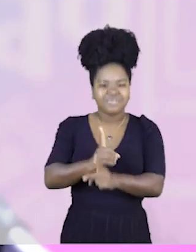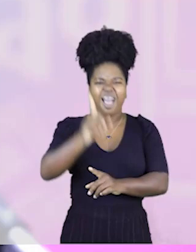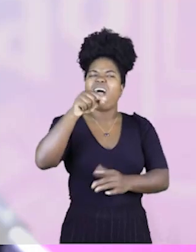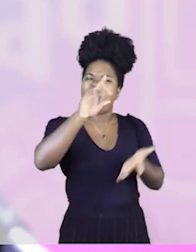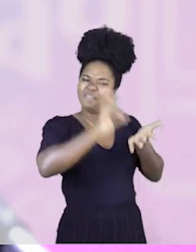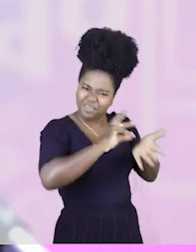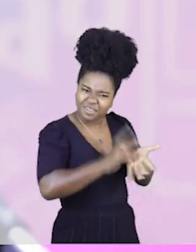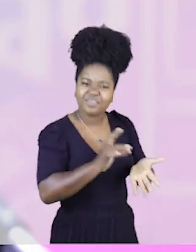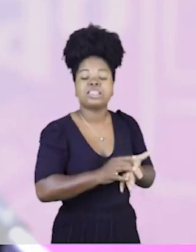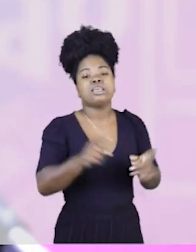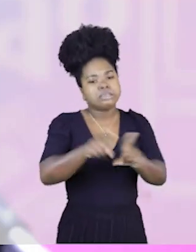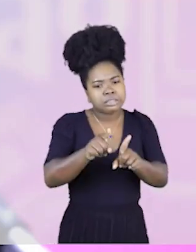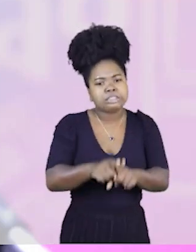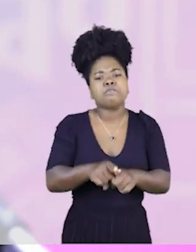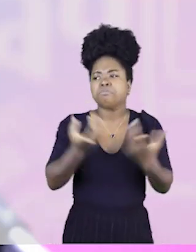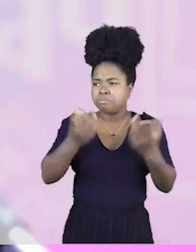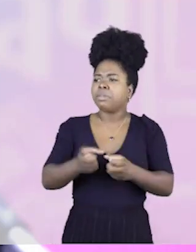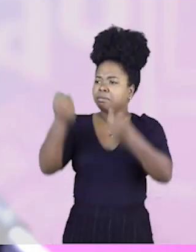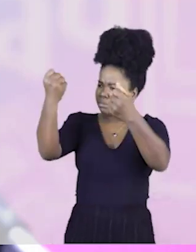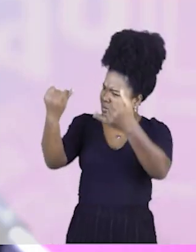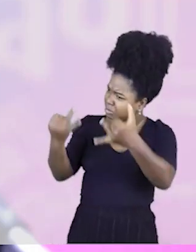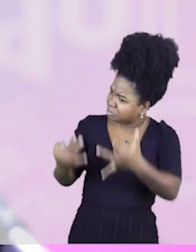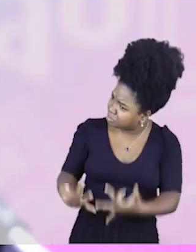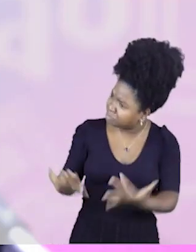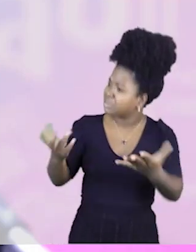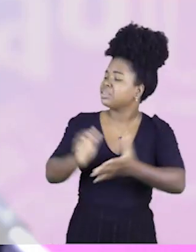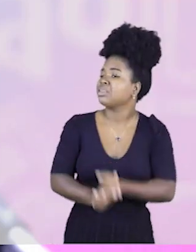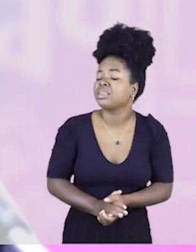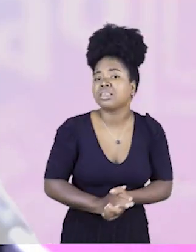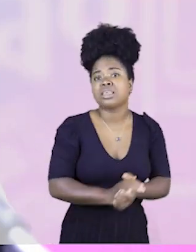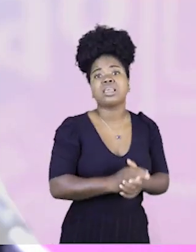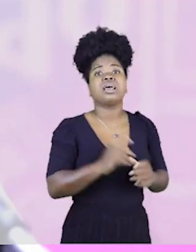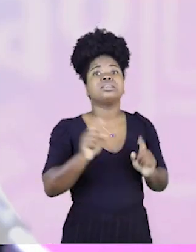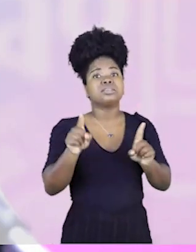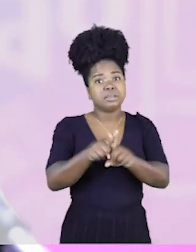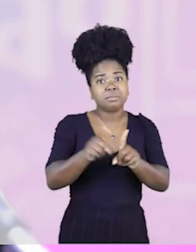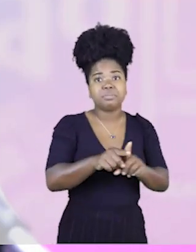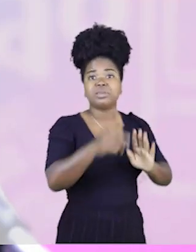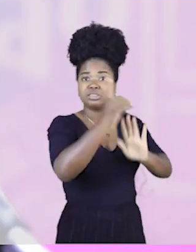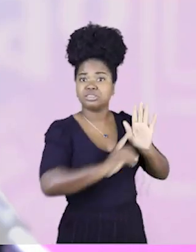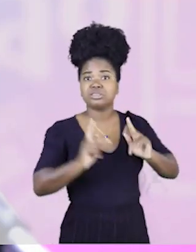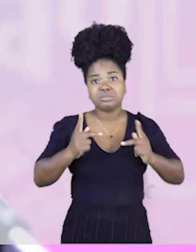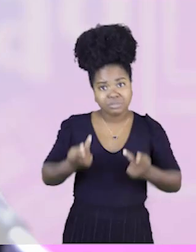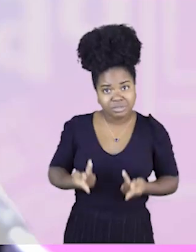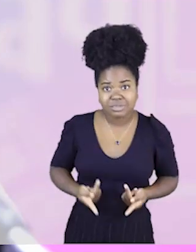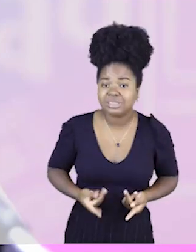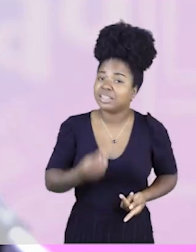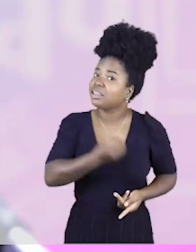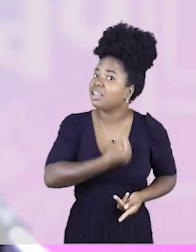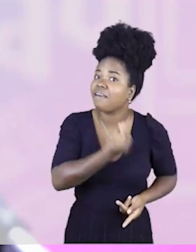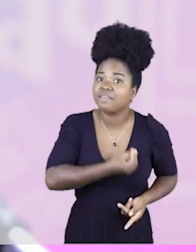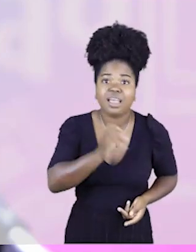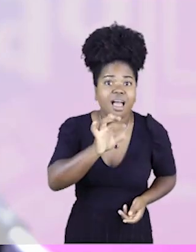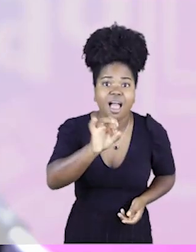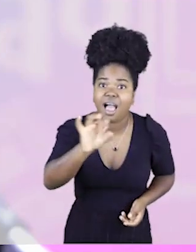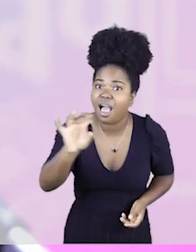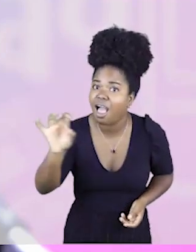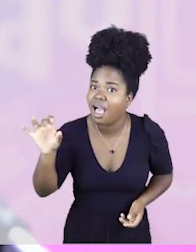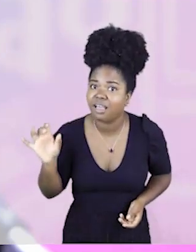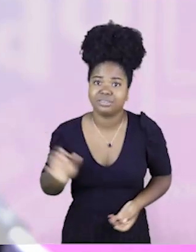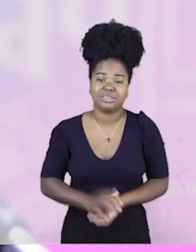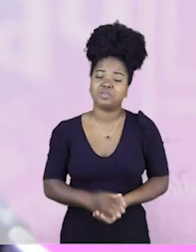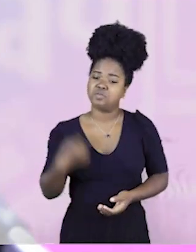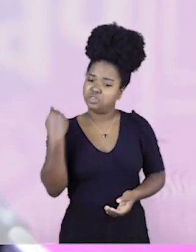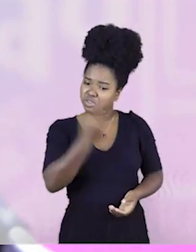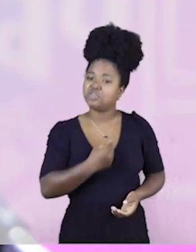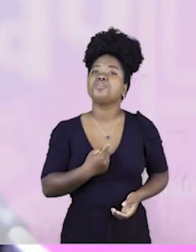e, assim, trazer para a minha rotina isso de uma maneira incrível. Inclusive, direitos humanos, ele está presente na rotina de cada um de nós, né? Tanto nós